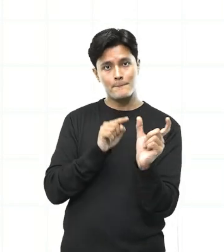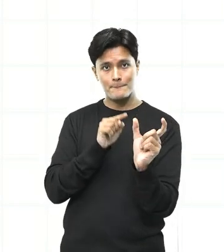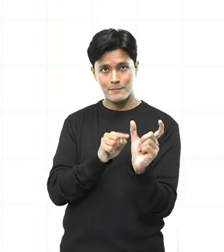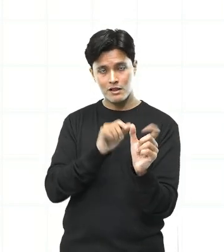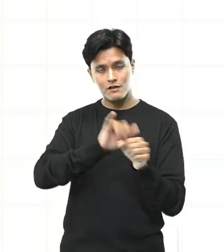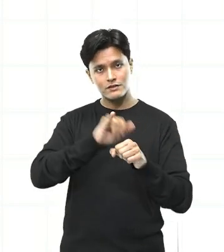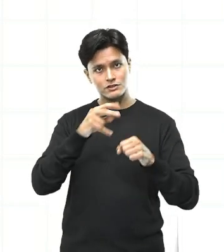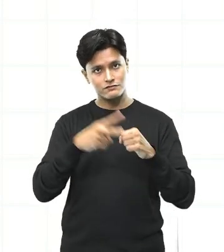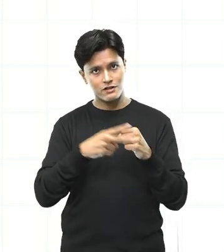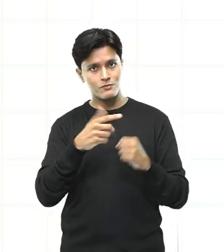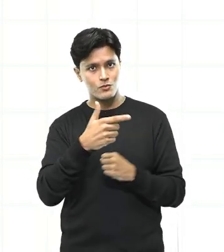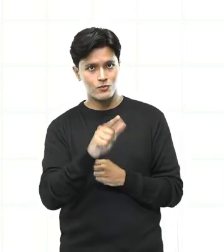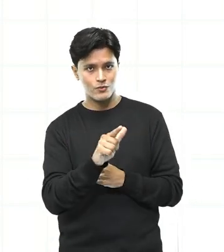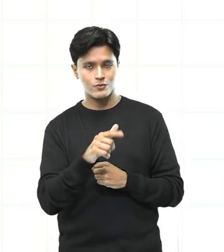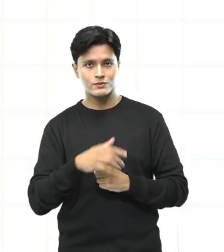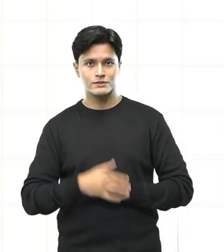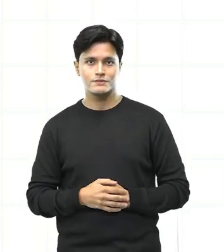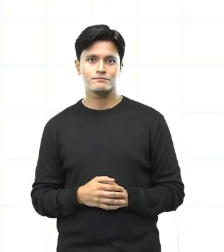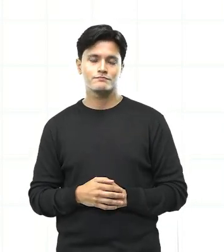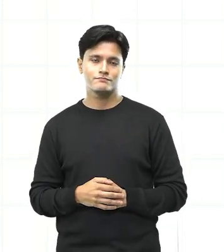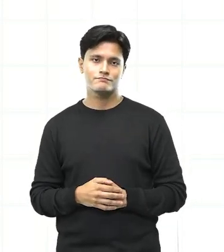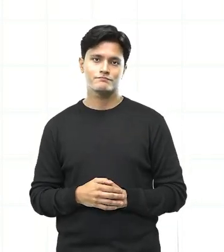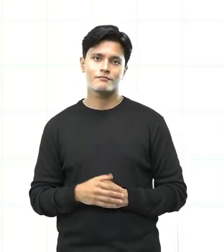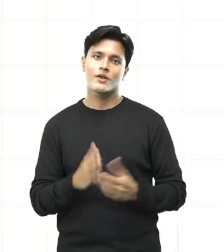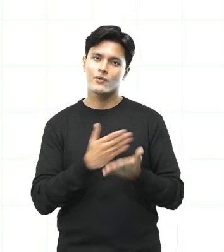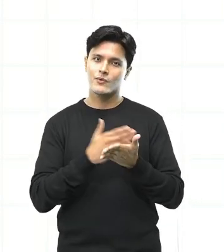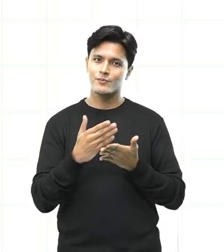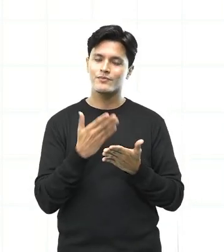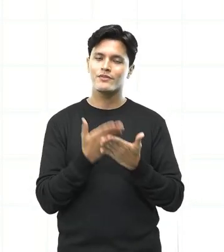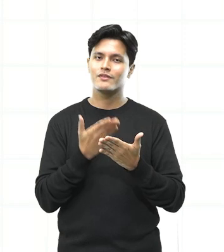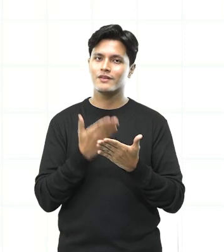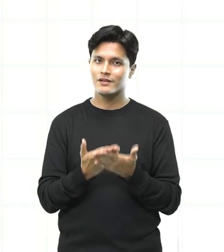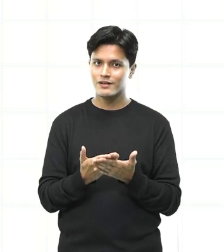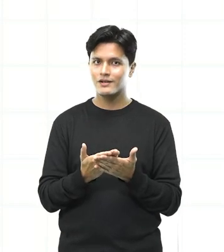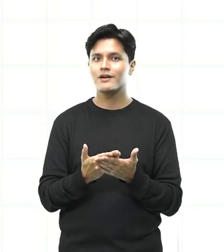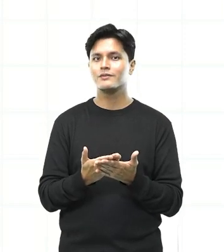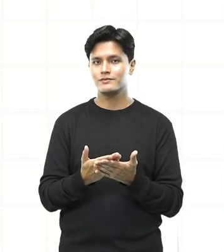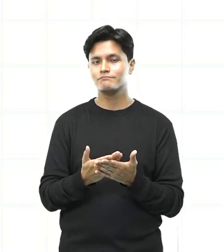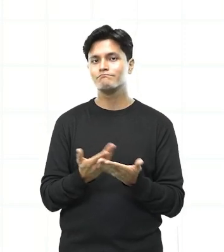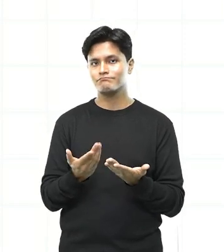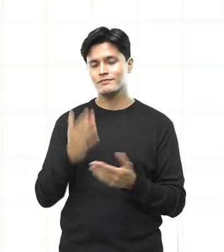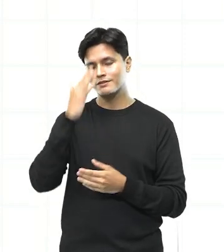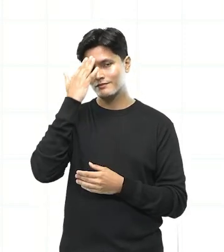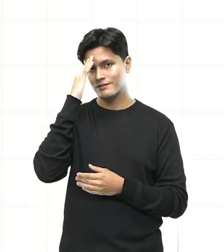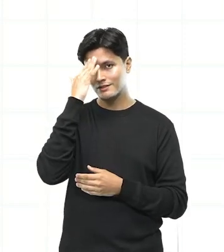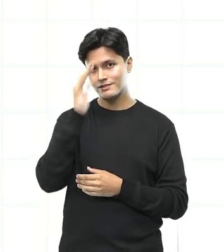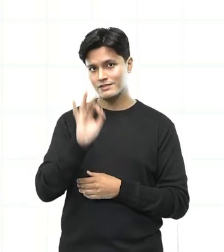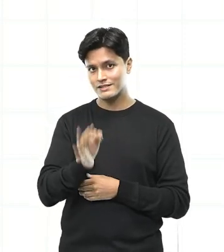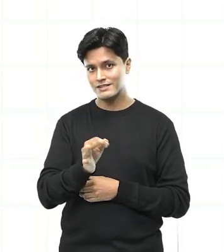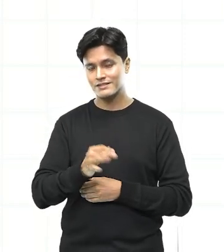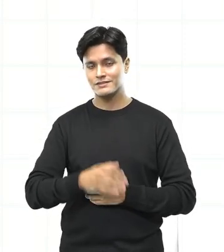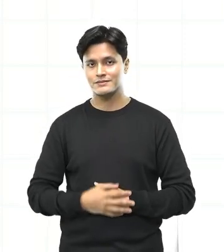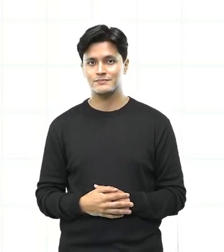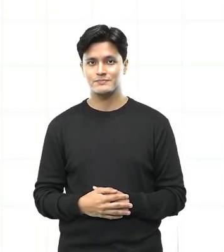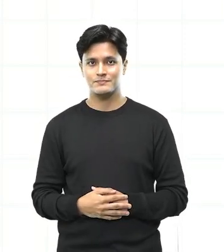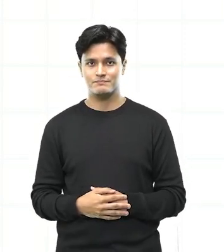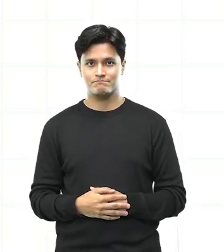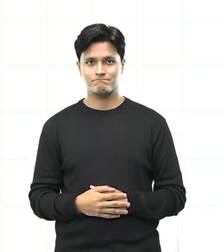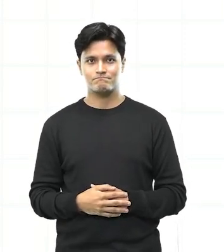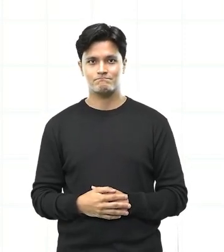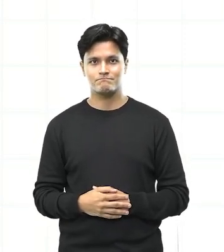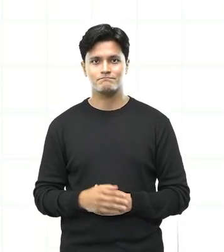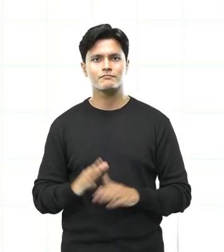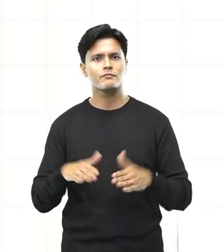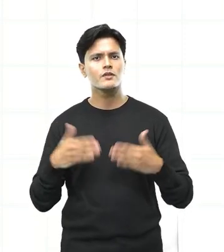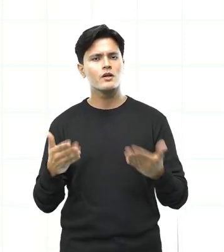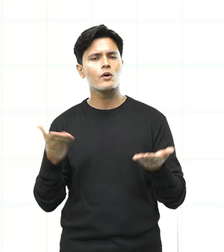até aqui? Isso é só para nós iniciarmos a nossa aula, para início de conversa, ok? Vamos lá,